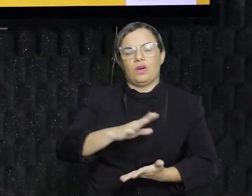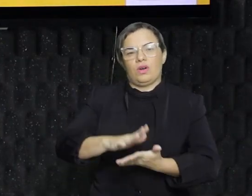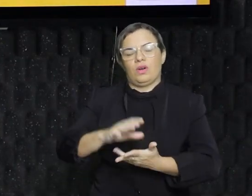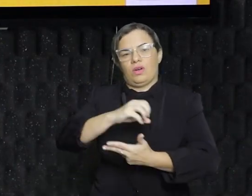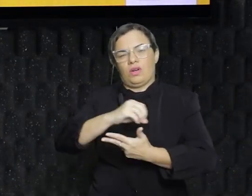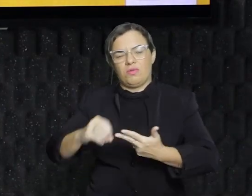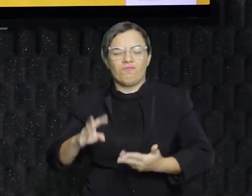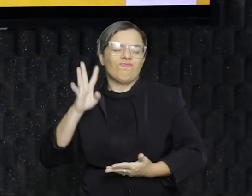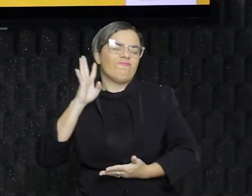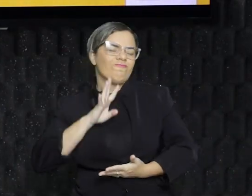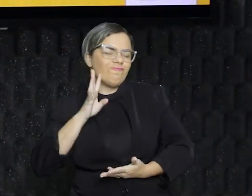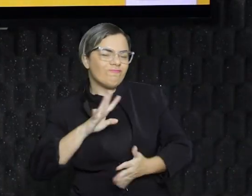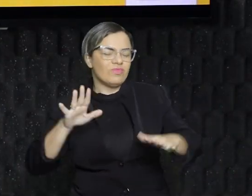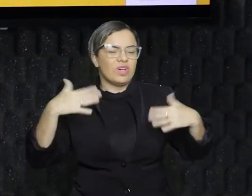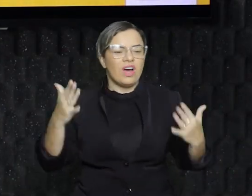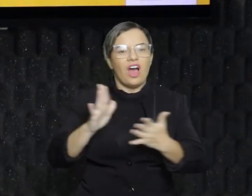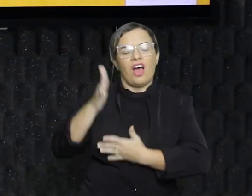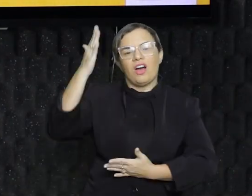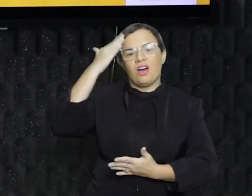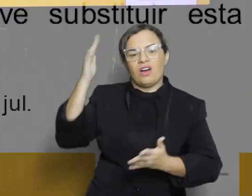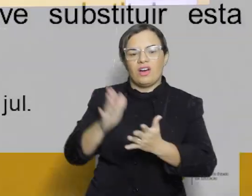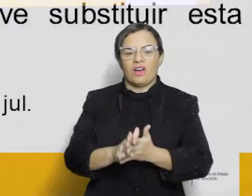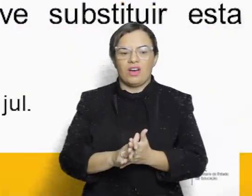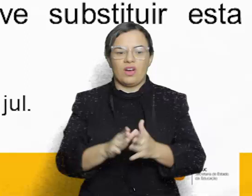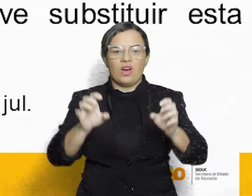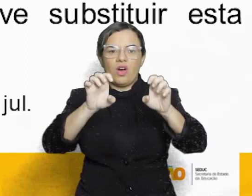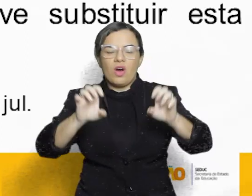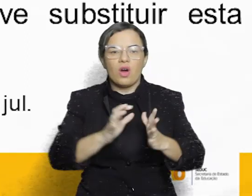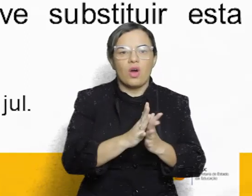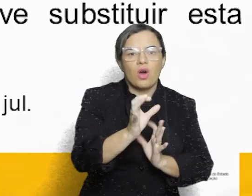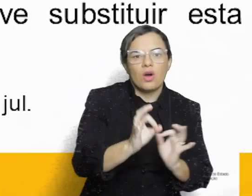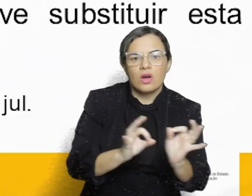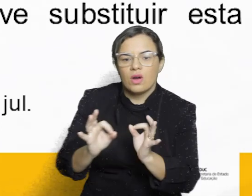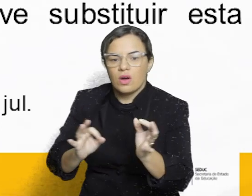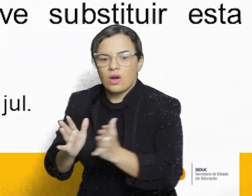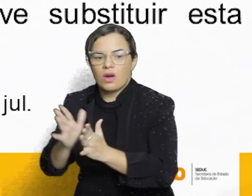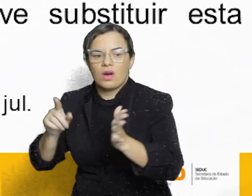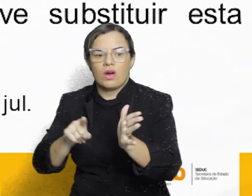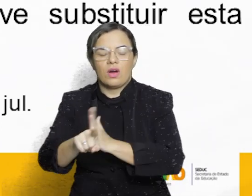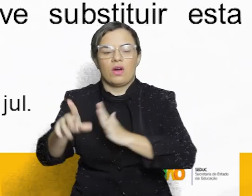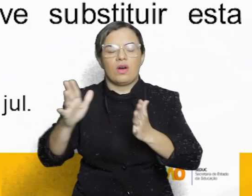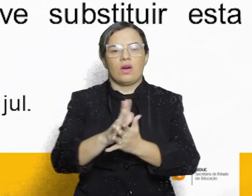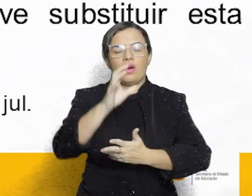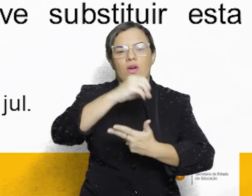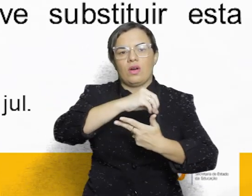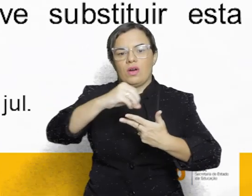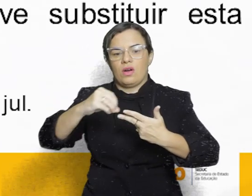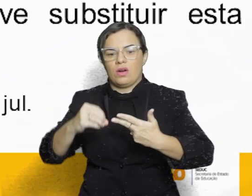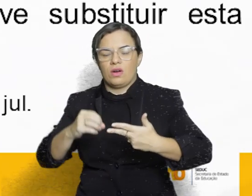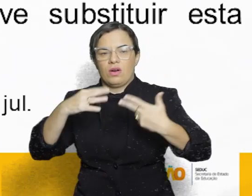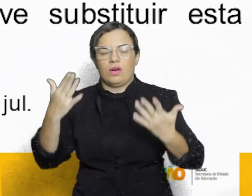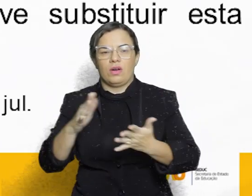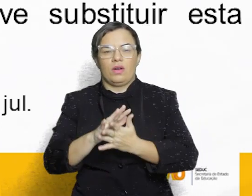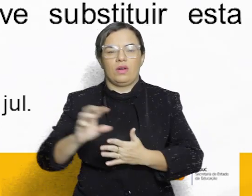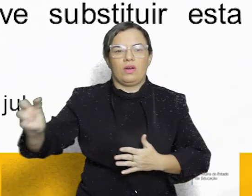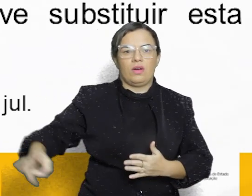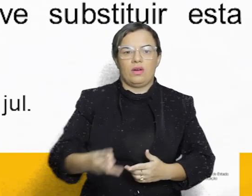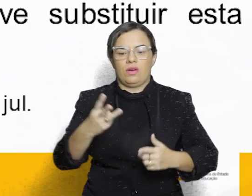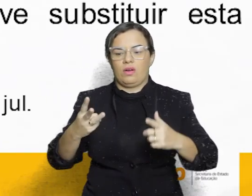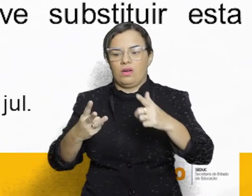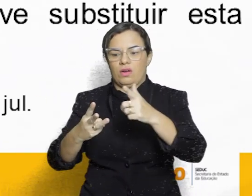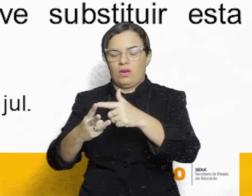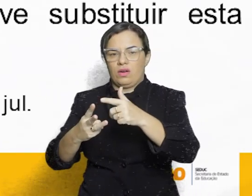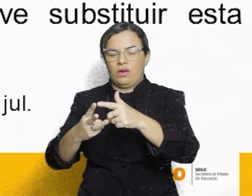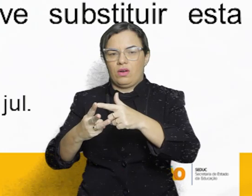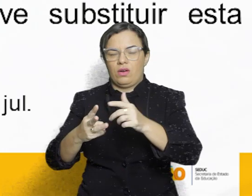gente precisa entender a estrutura da questão. E a gente sabe que o Enem, a questão do Enem, ela vai ser composta de 3 bases: